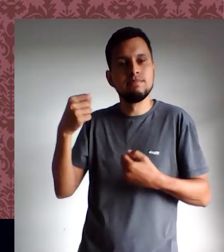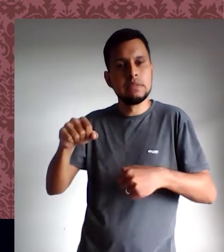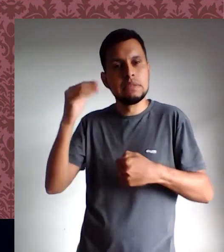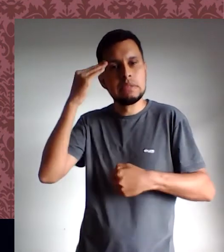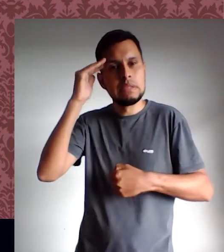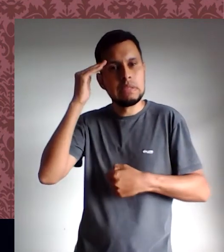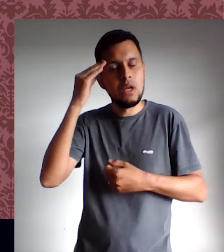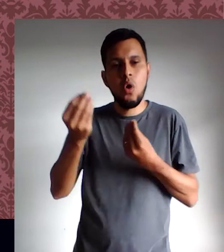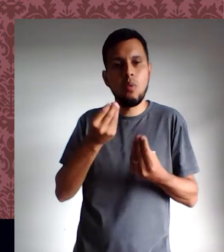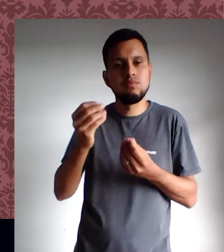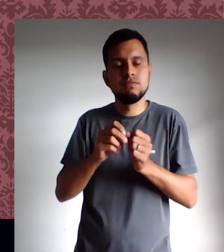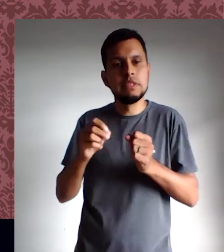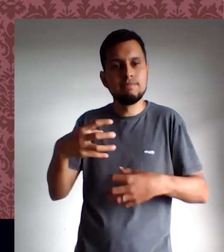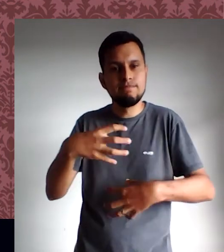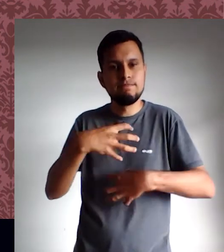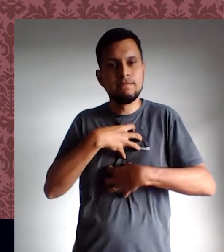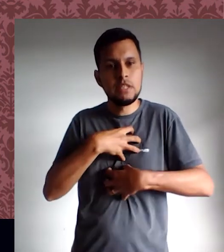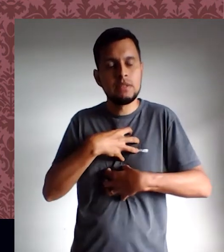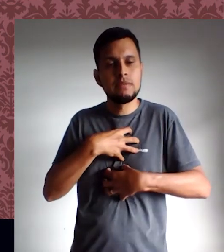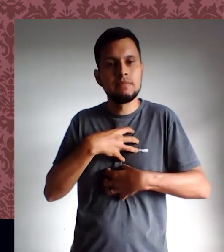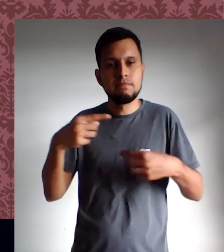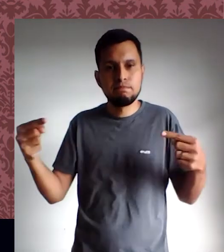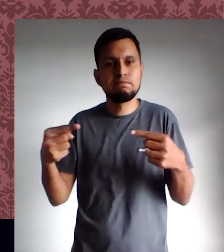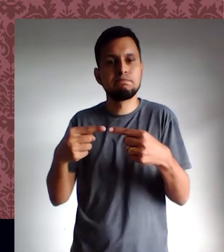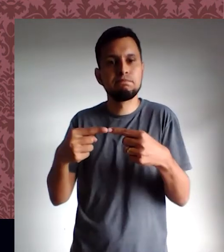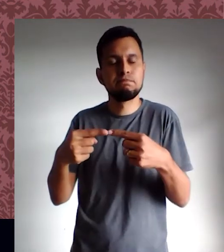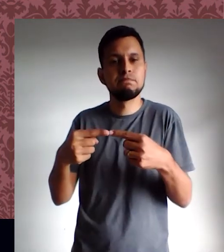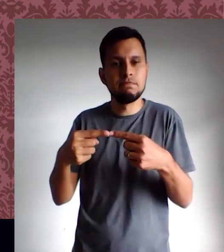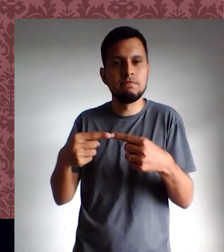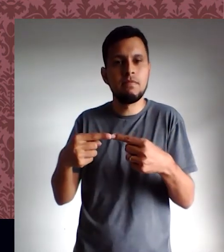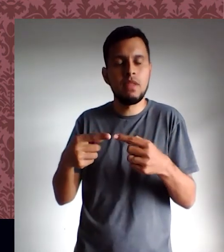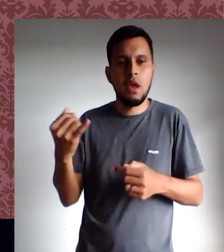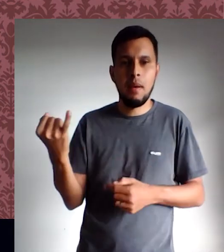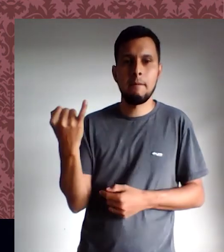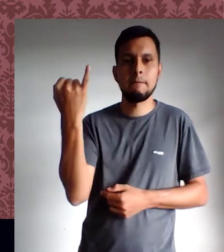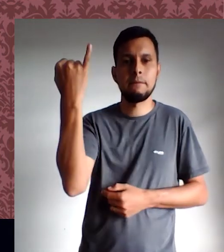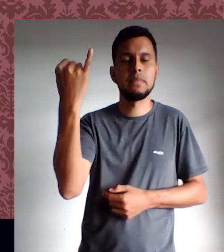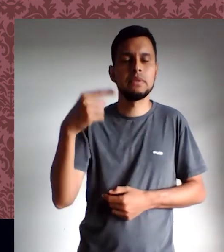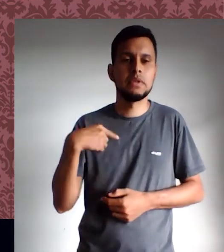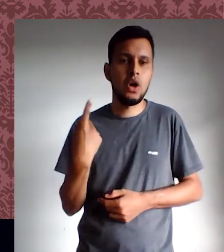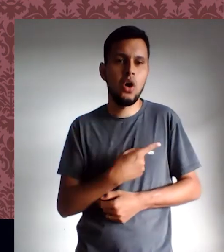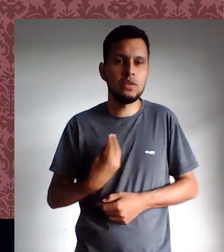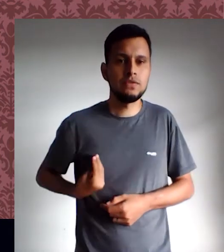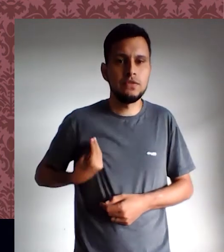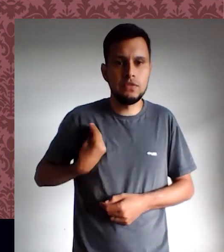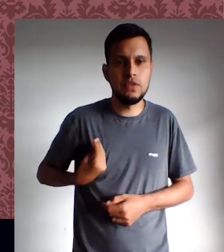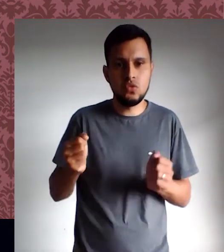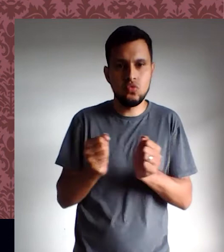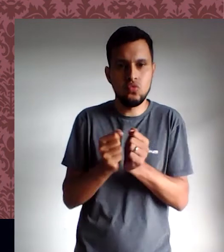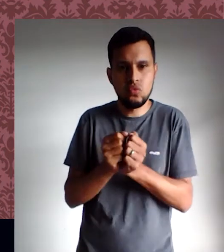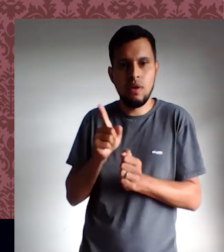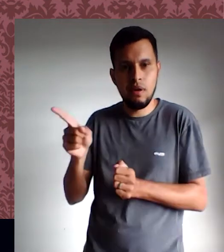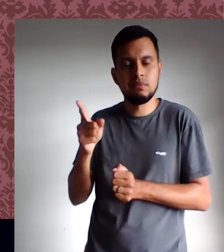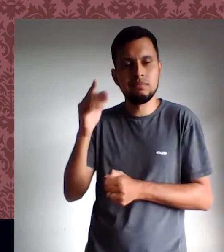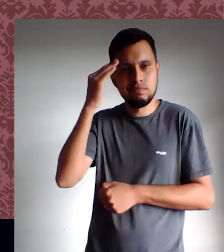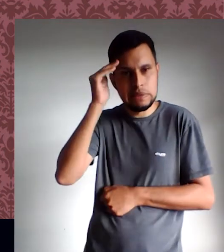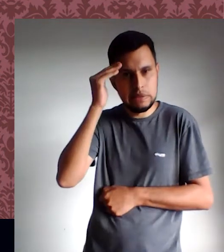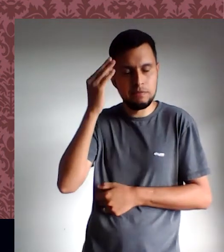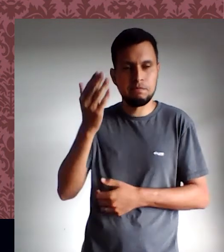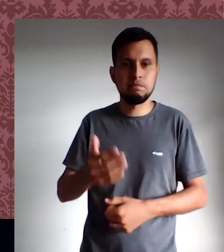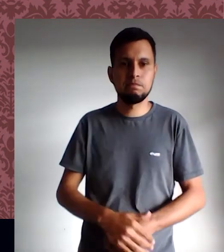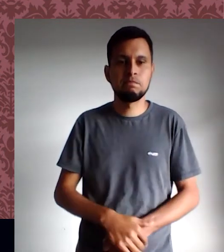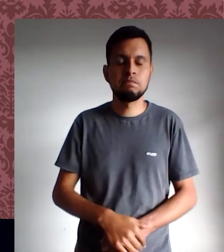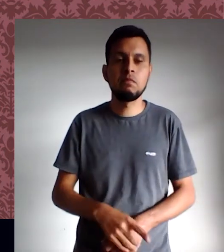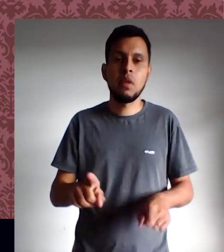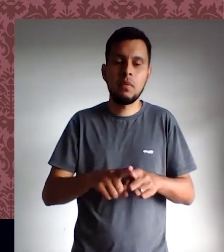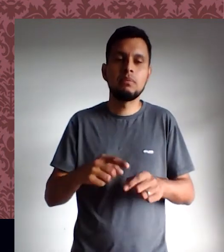faça sentido para ela? Então, é muito importante a gente também conviver e entender. E assim, a